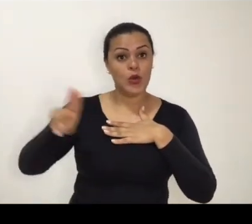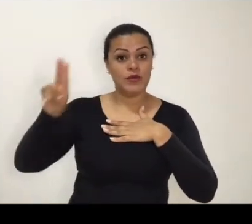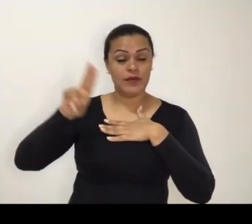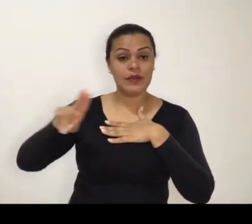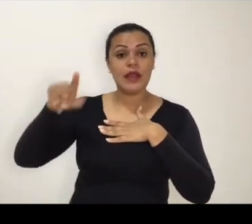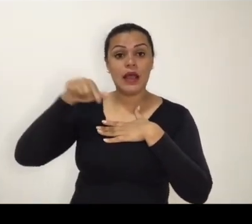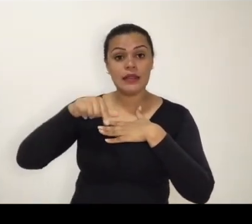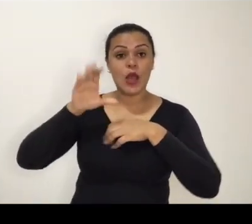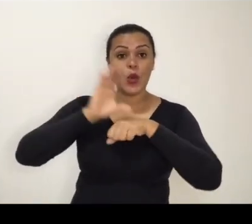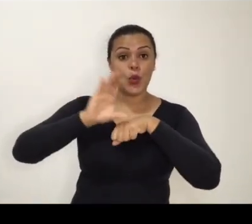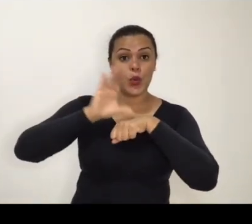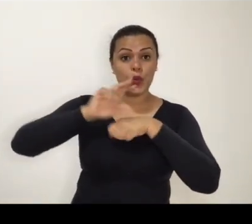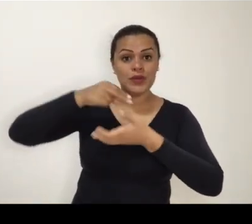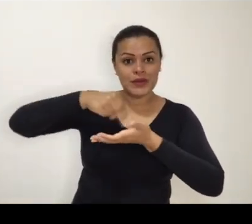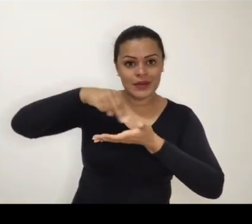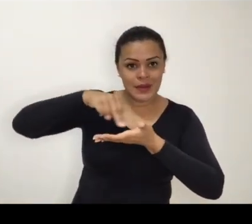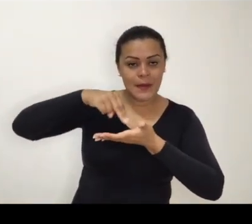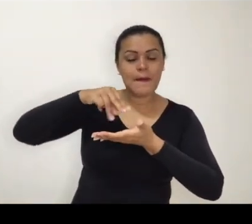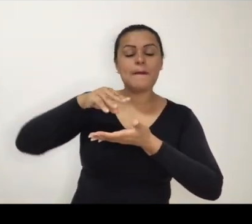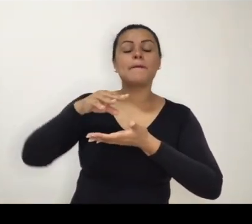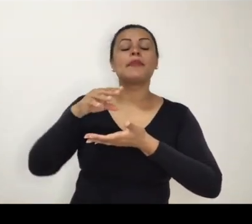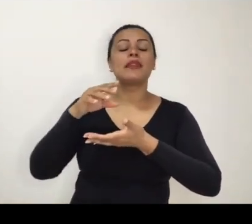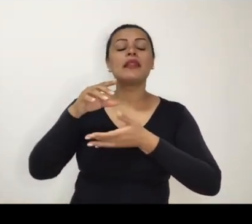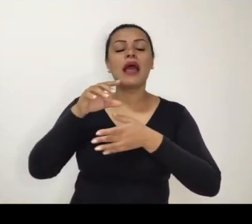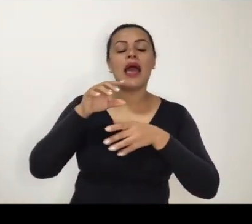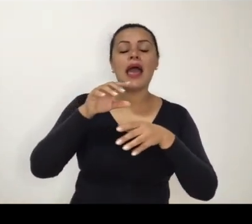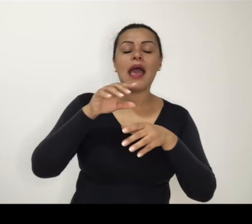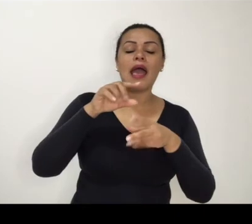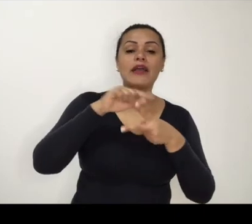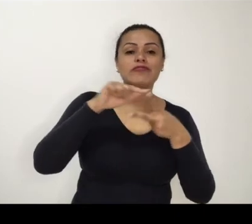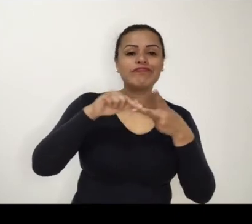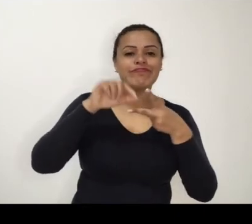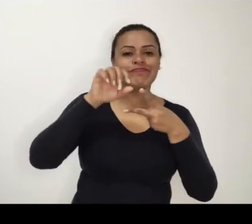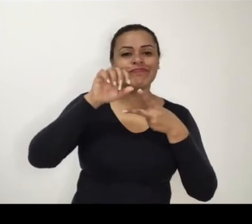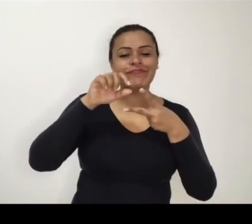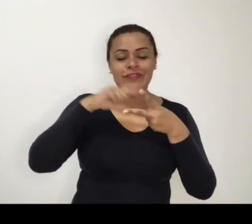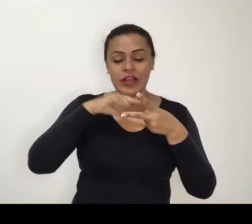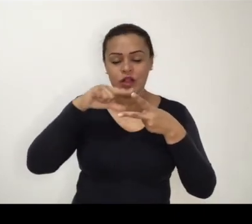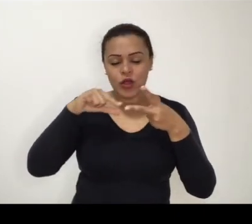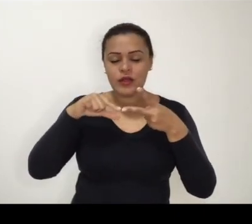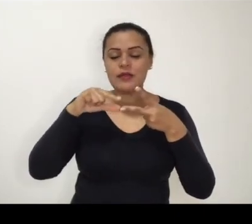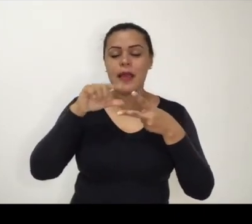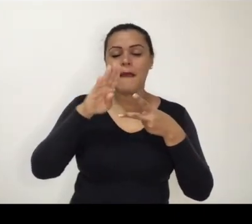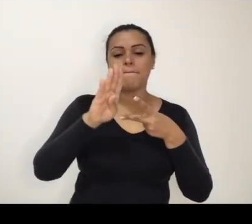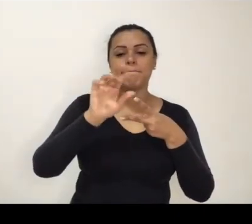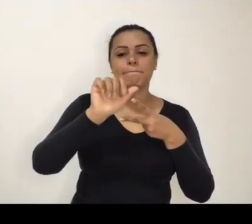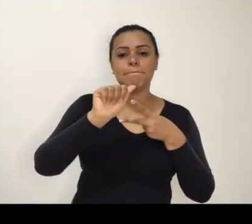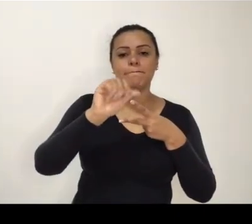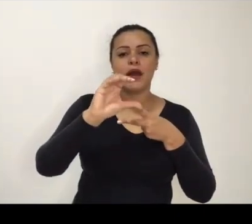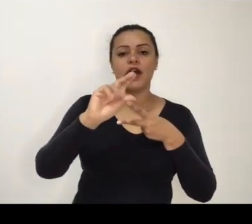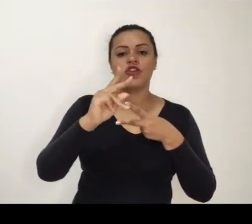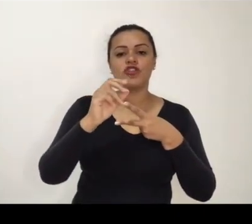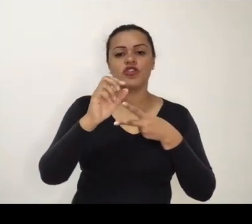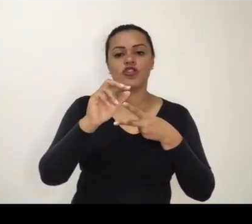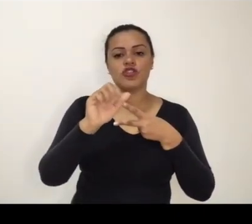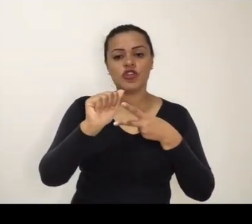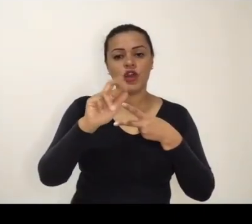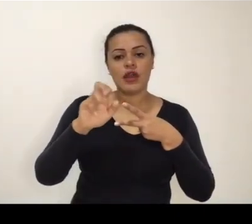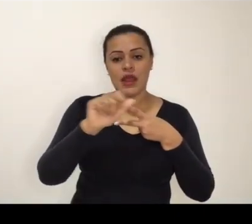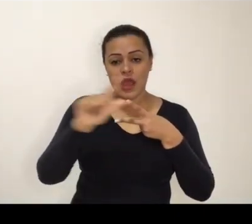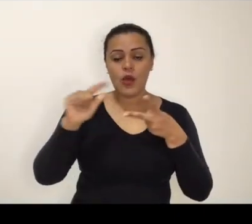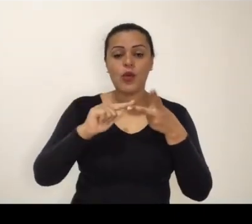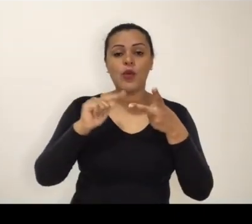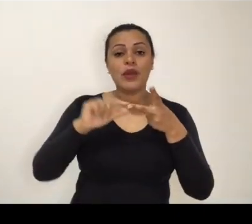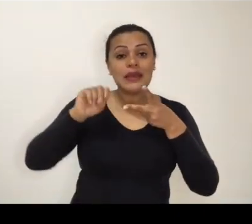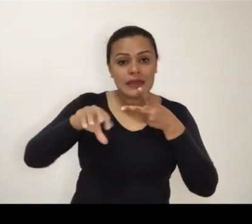bacharelado e licenciatura em dança de graça, gratuito, né? Tem essa responsabilidade, né, de estar